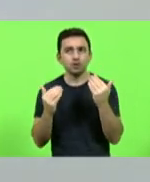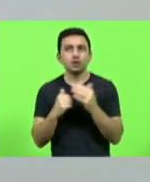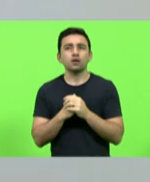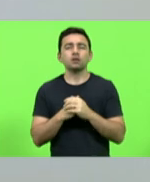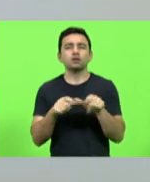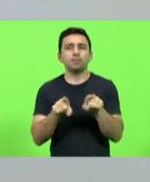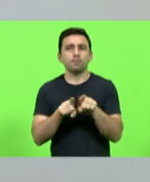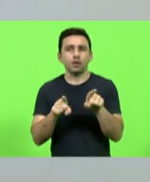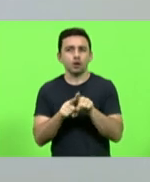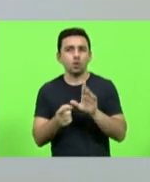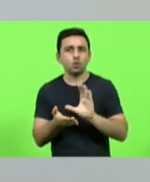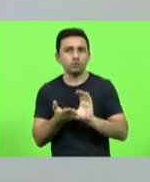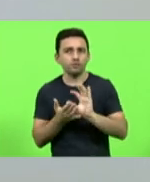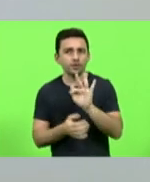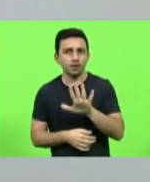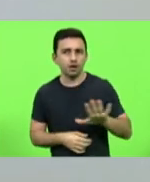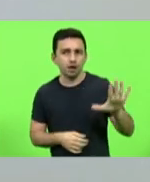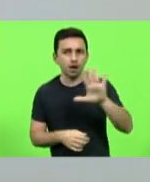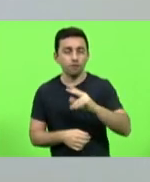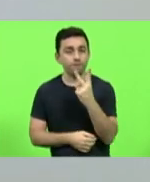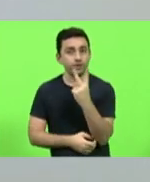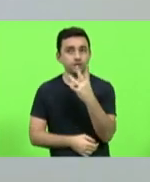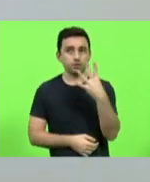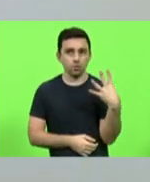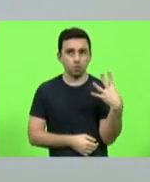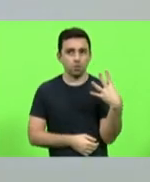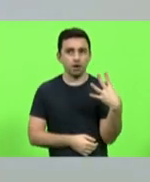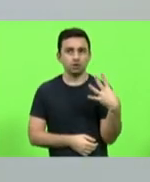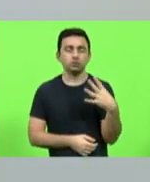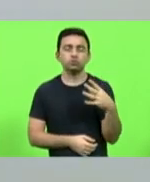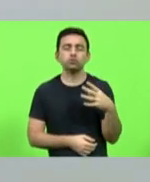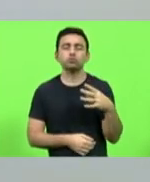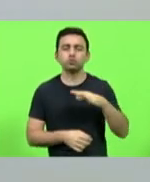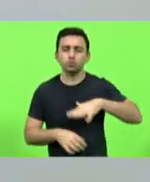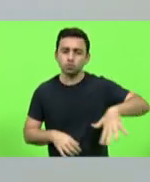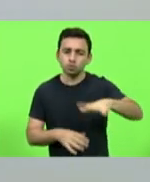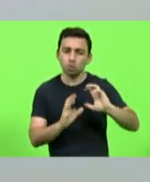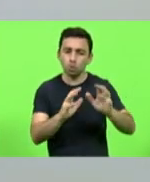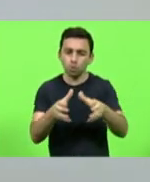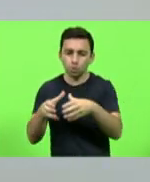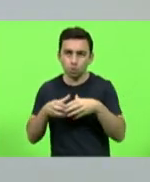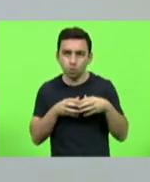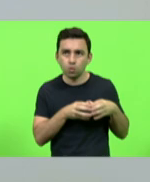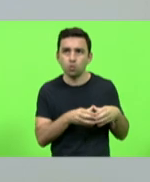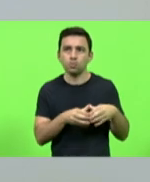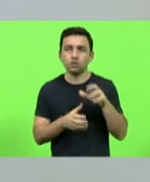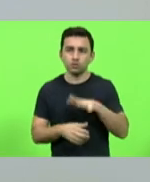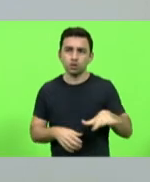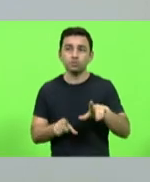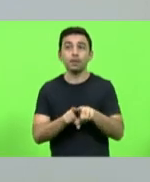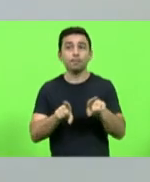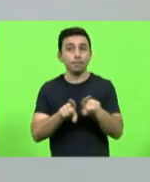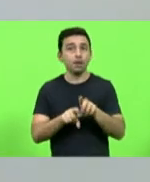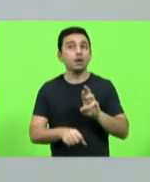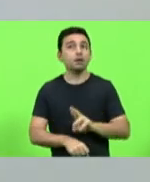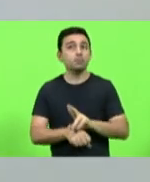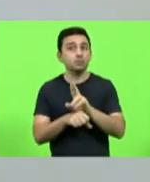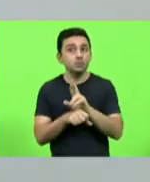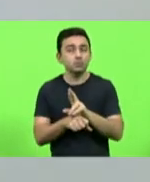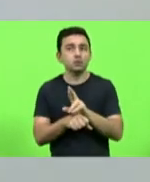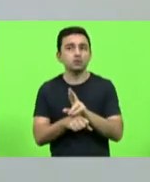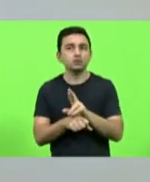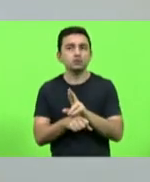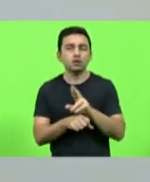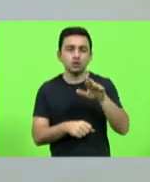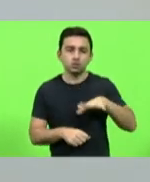Conselho Federal e os seus 24 conselhos regionais, mais os representantes das regionais